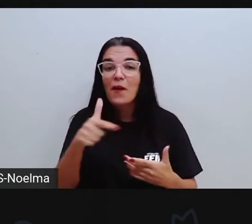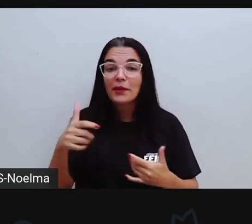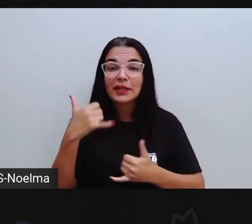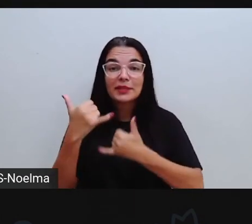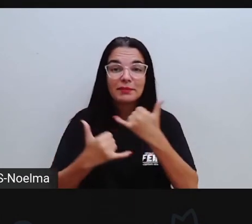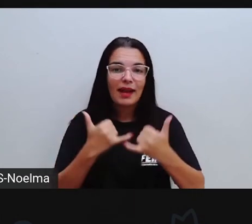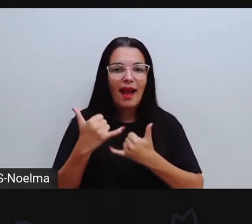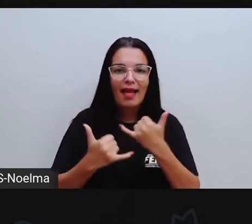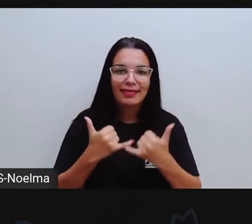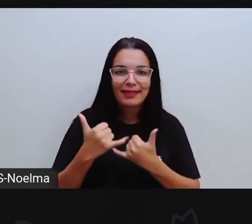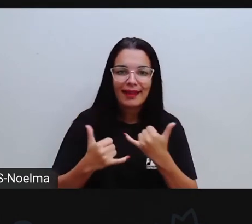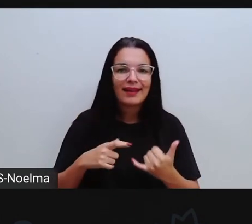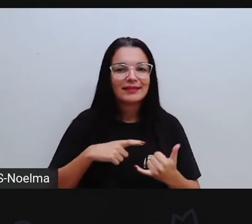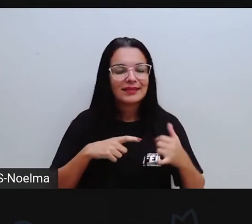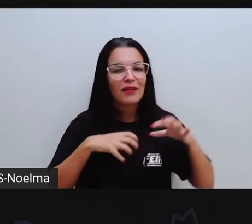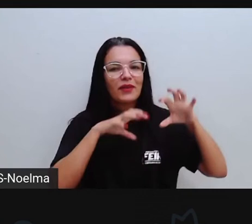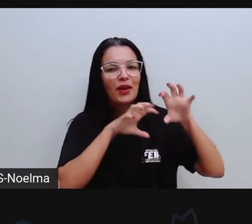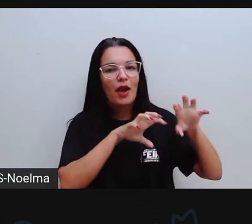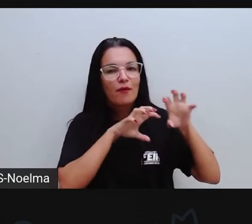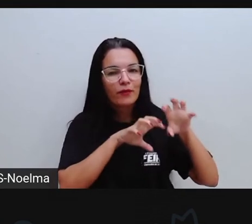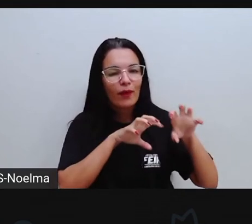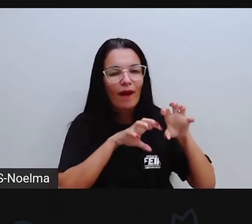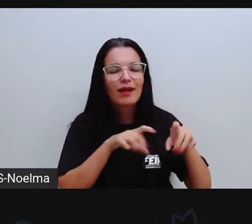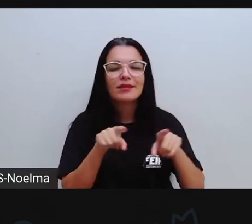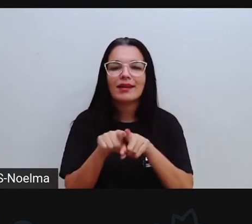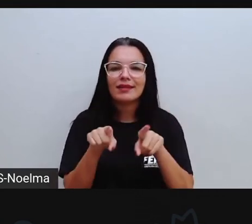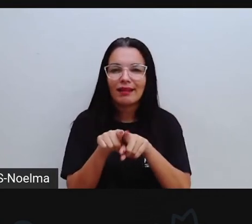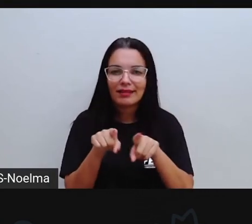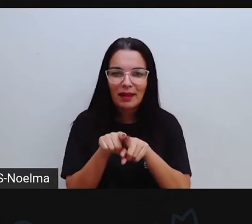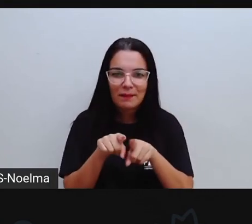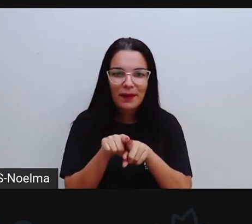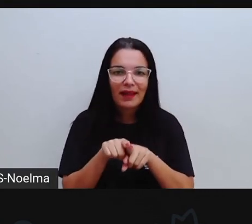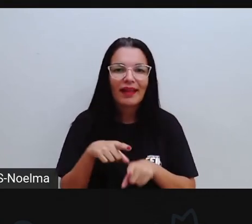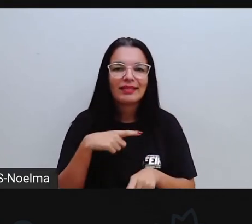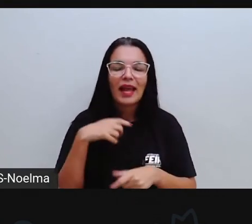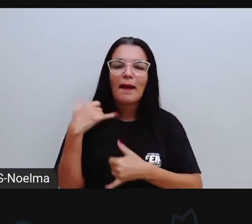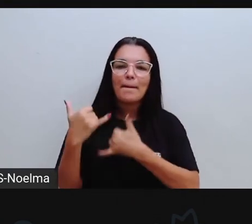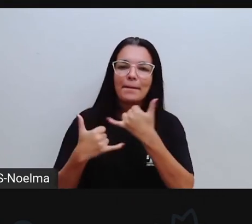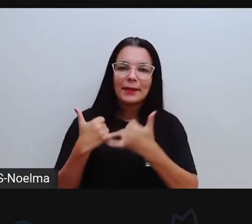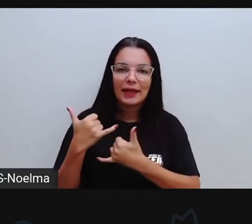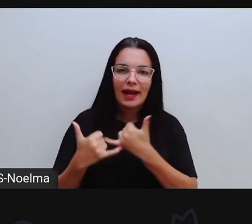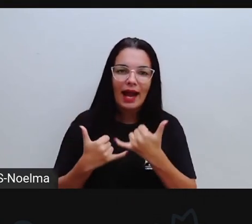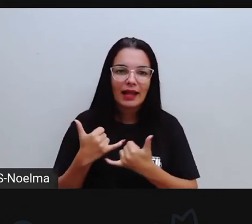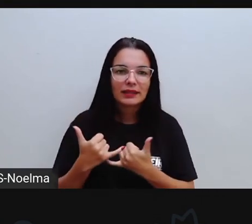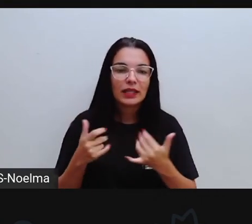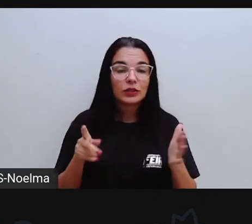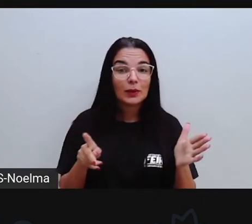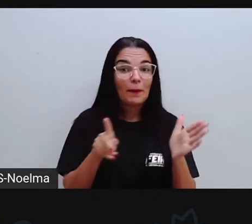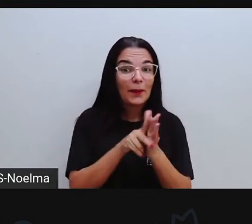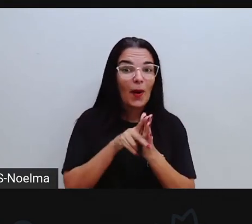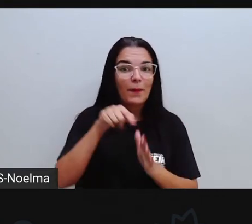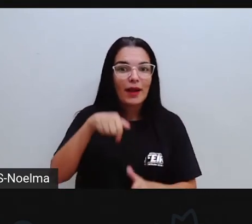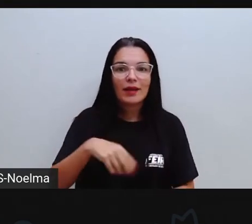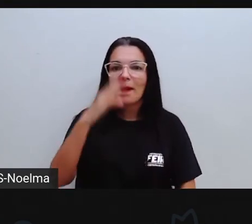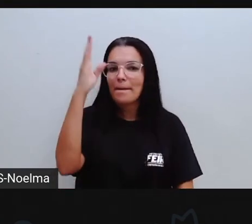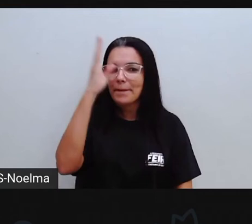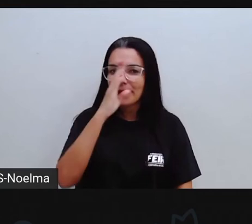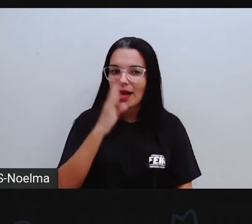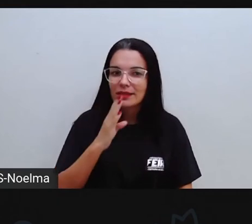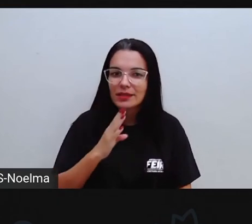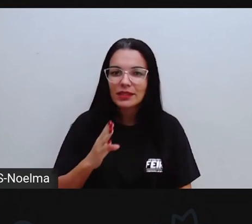aí que sofreu influência desses imigrantes, nós temos brincadeiras que são próprias do Brasil, né? Que vieram